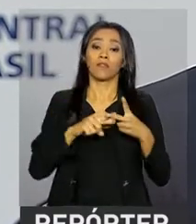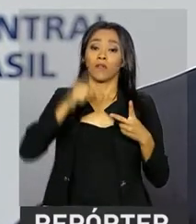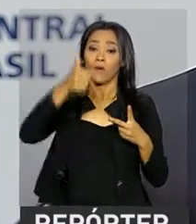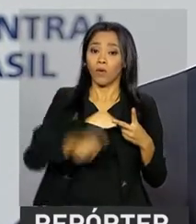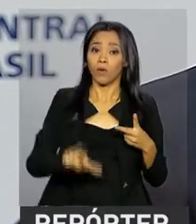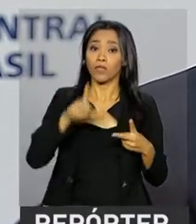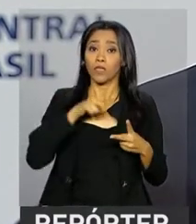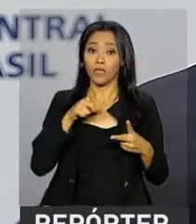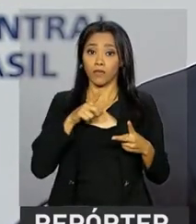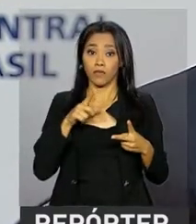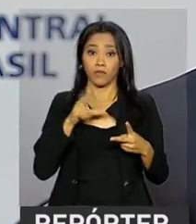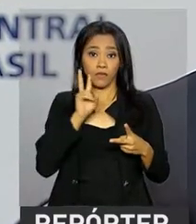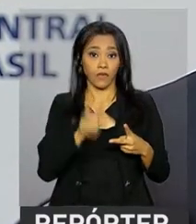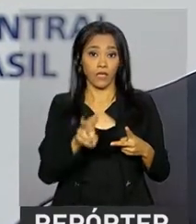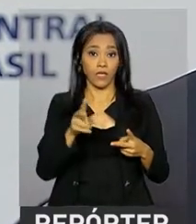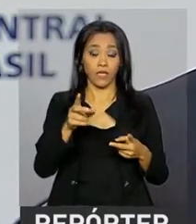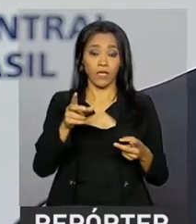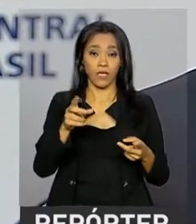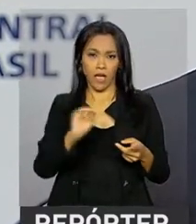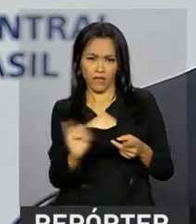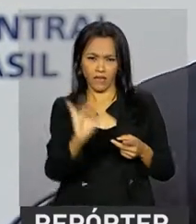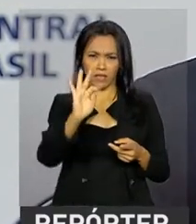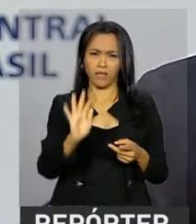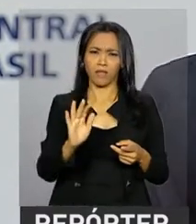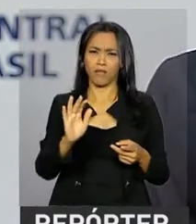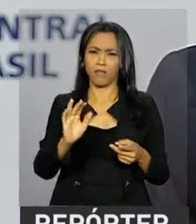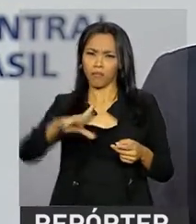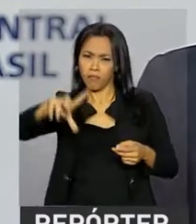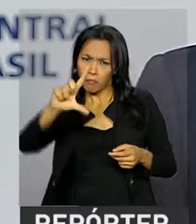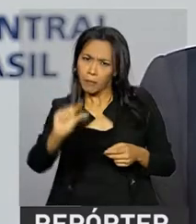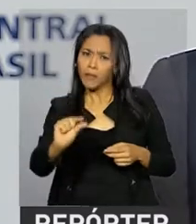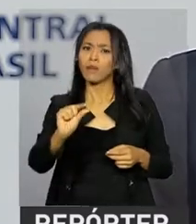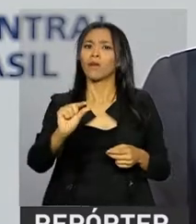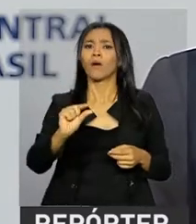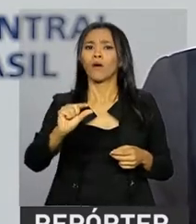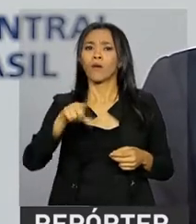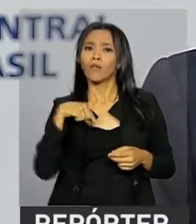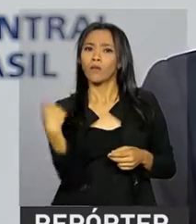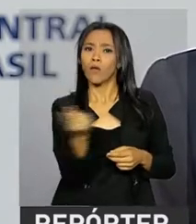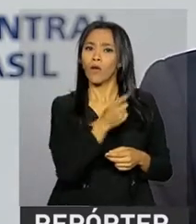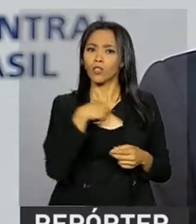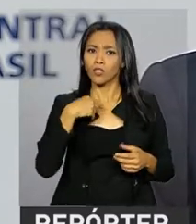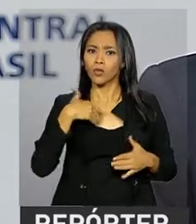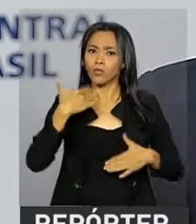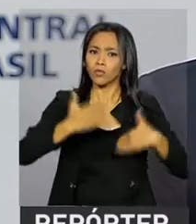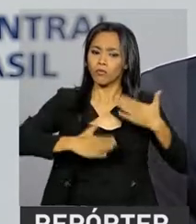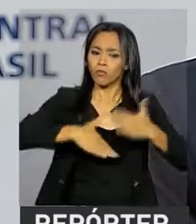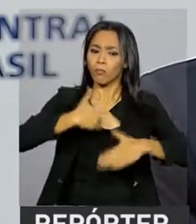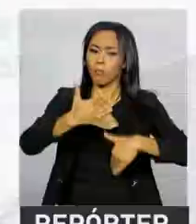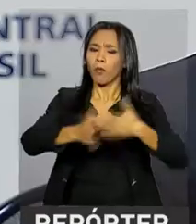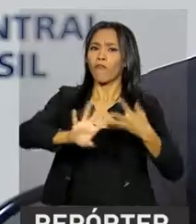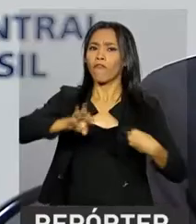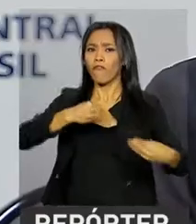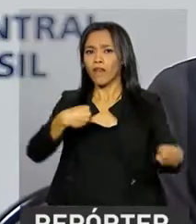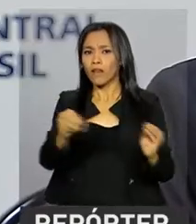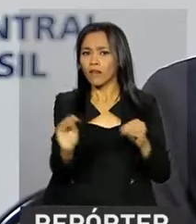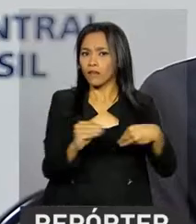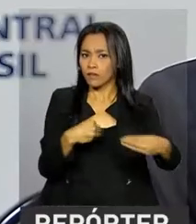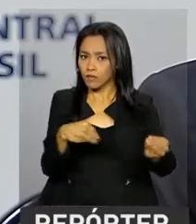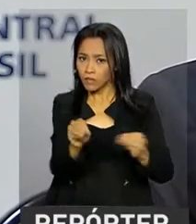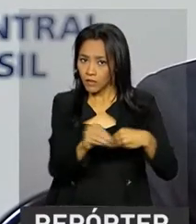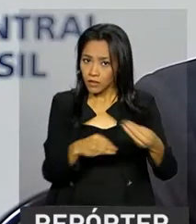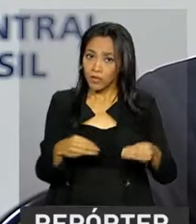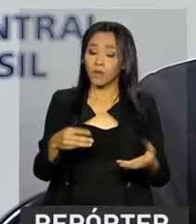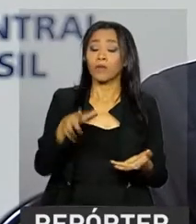perspectiva da economia, uma inflação menor, estamos num processo de flexibilização monetária. A